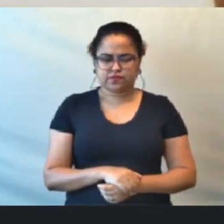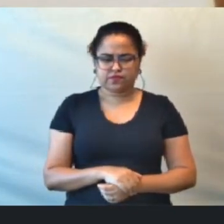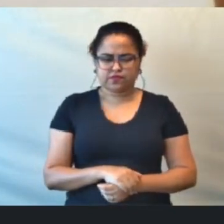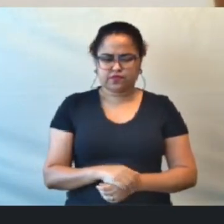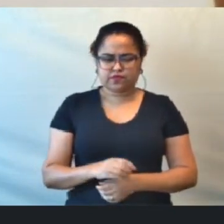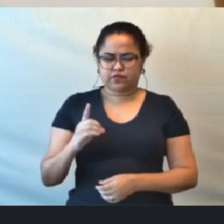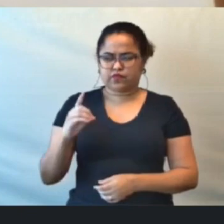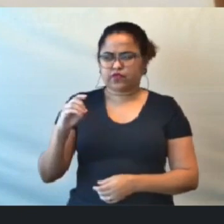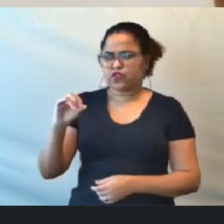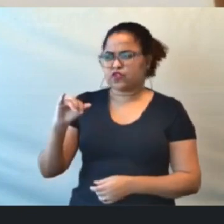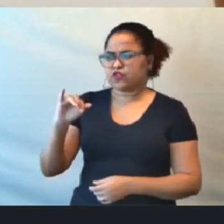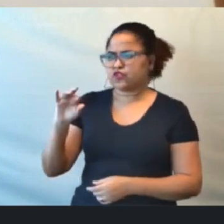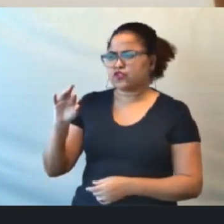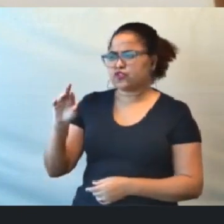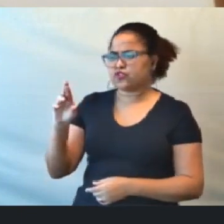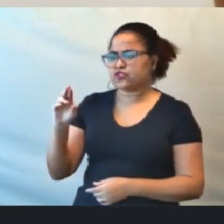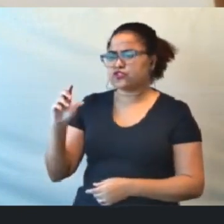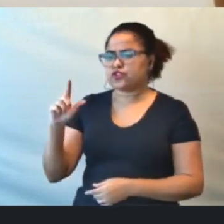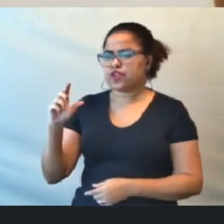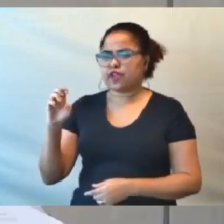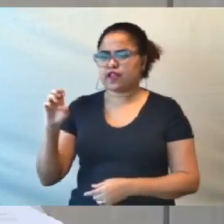de